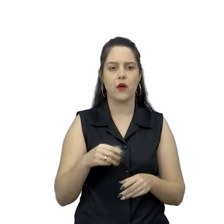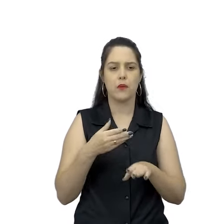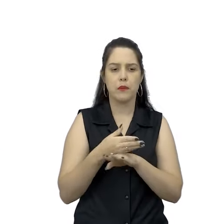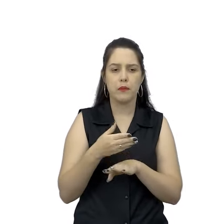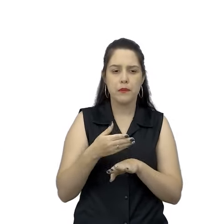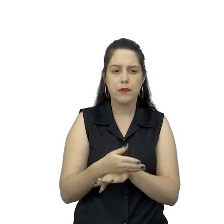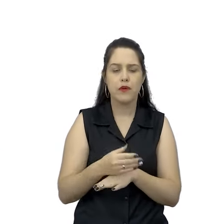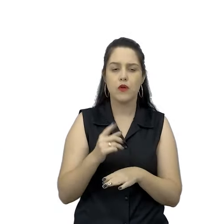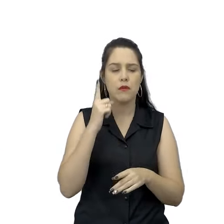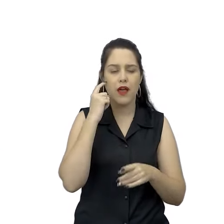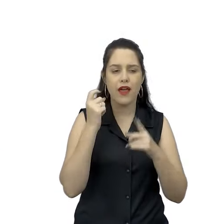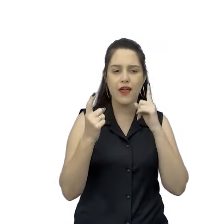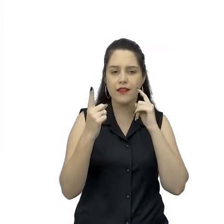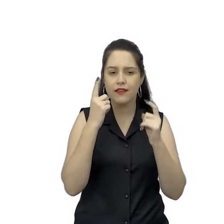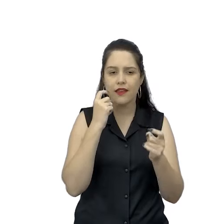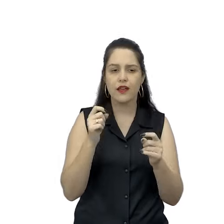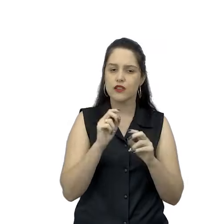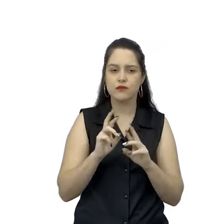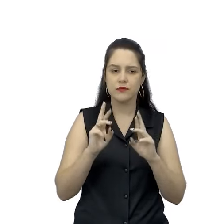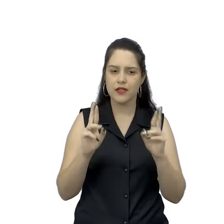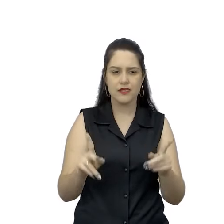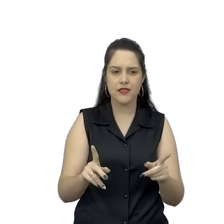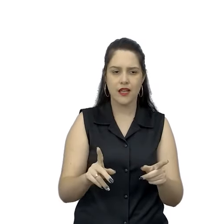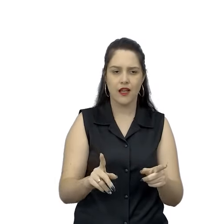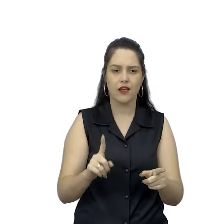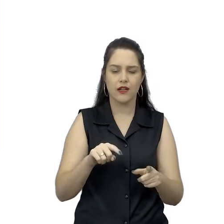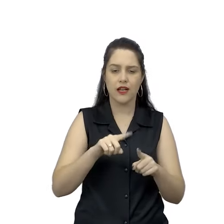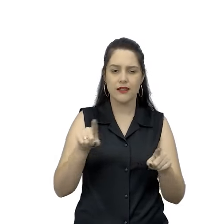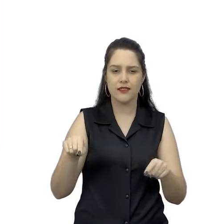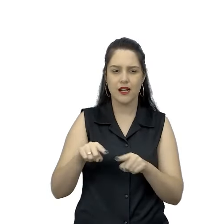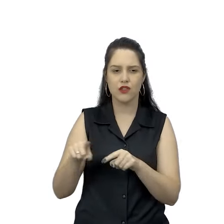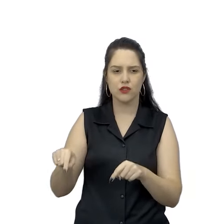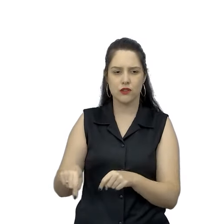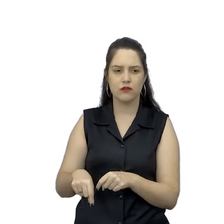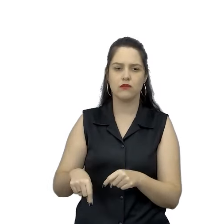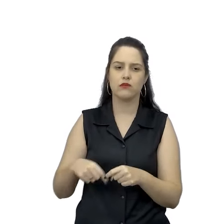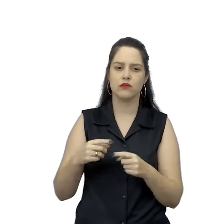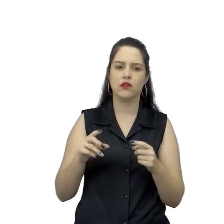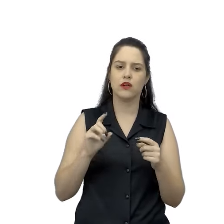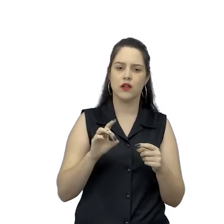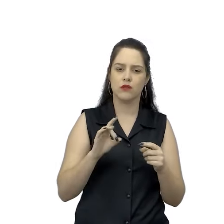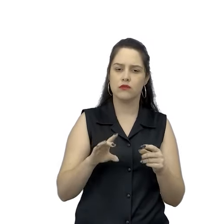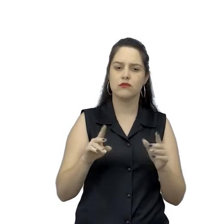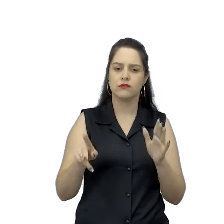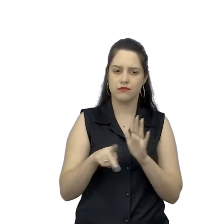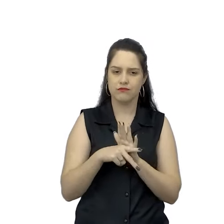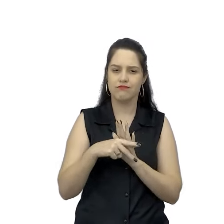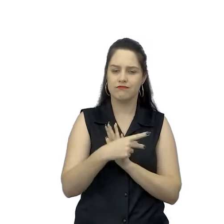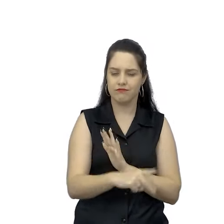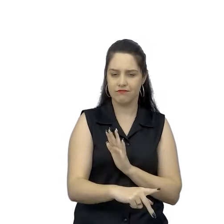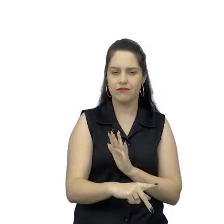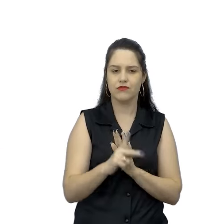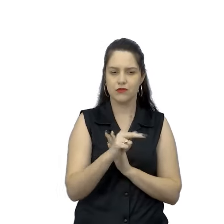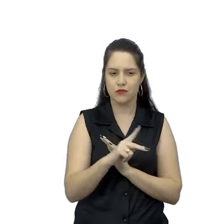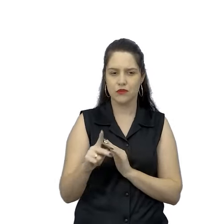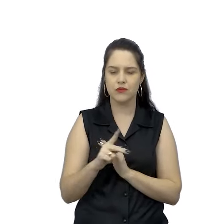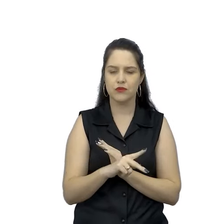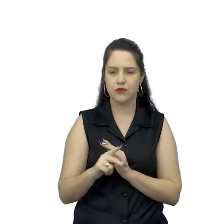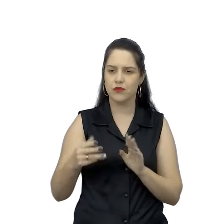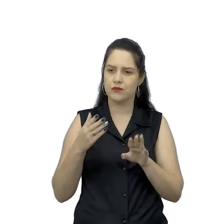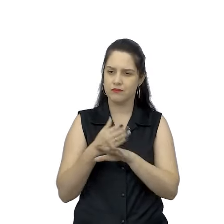propor uma ideia diferenciada na sala de aula, mas será que nós deixamos um tempo para a sistematização dessas